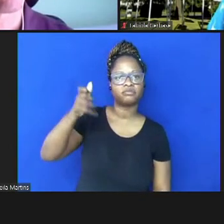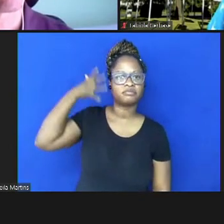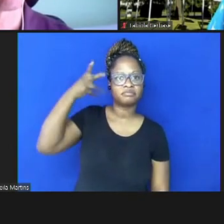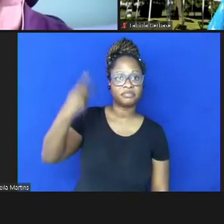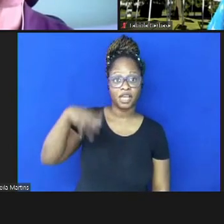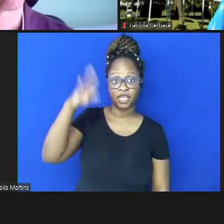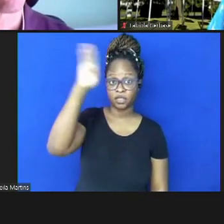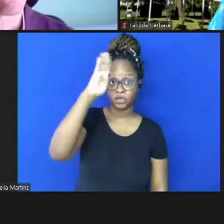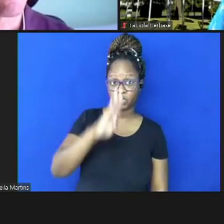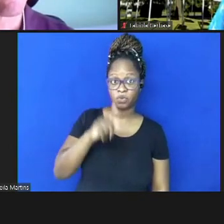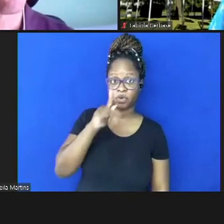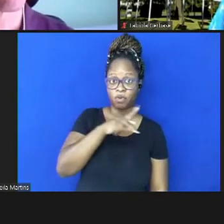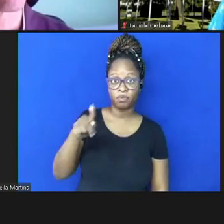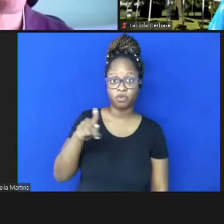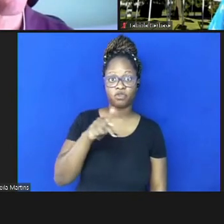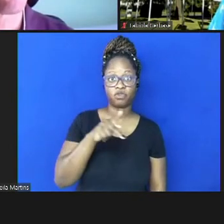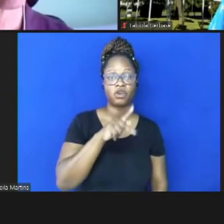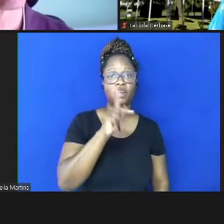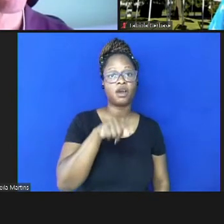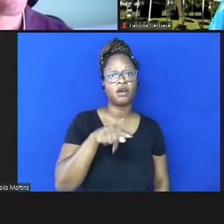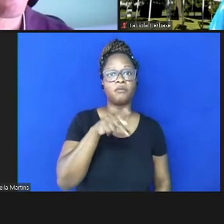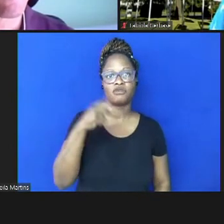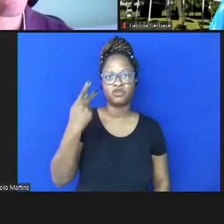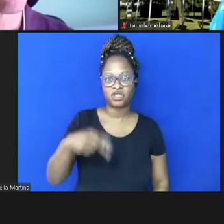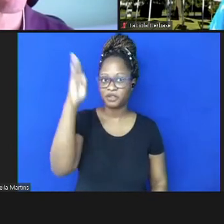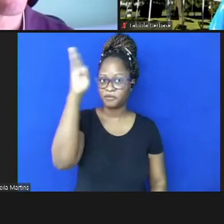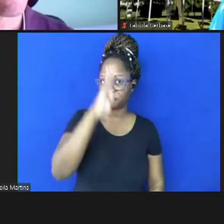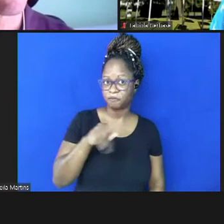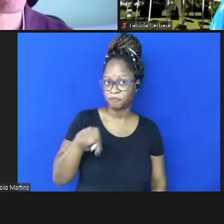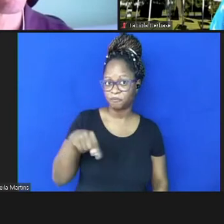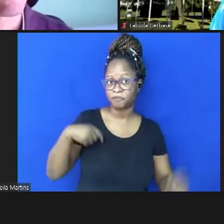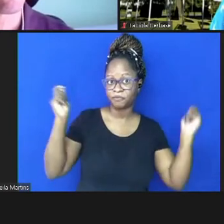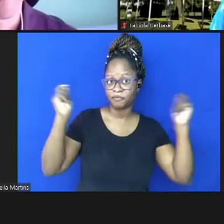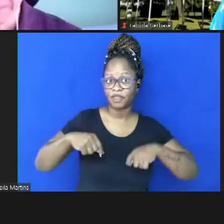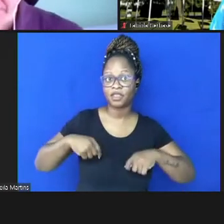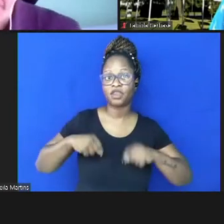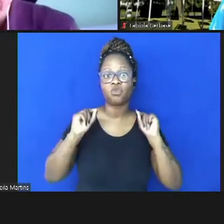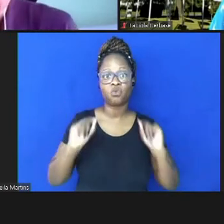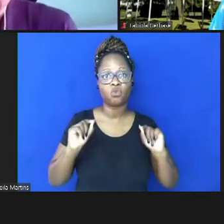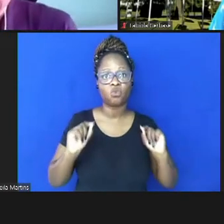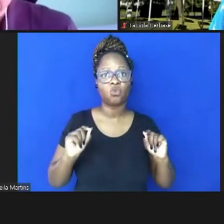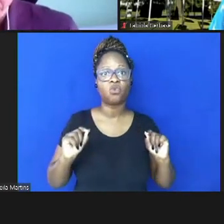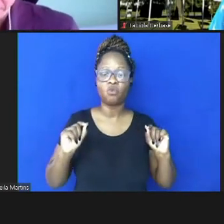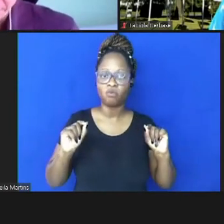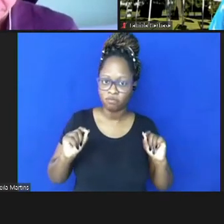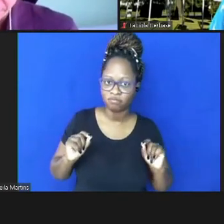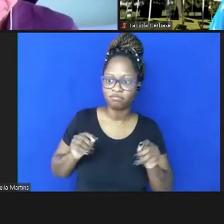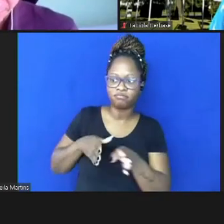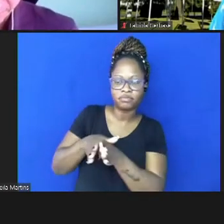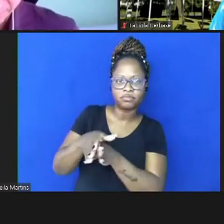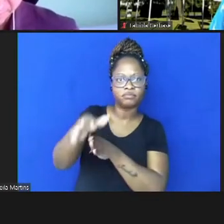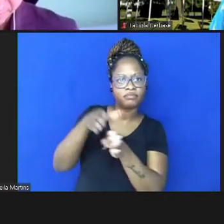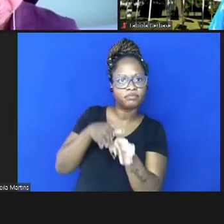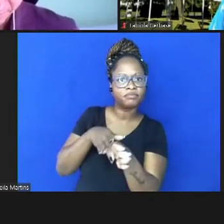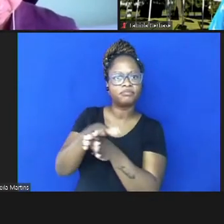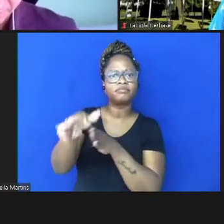que é o professor Ig, possa dar algum tipo de direcionamento nessa